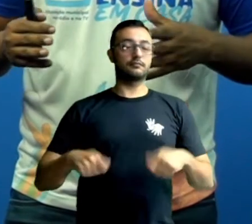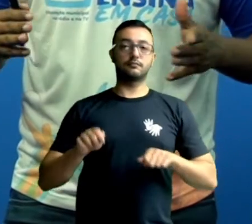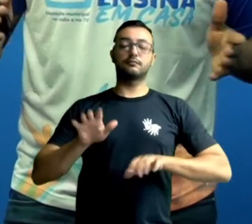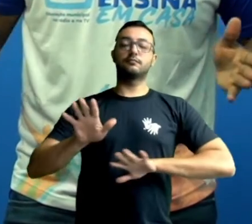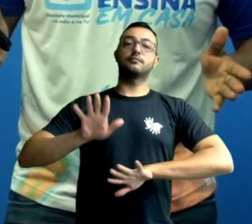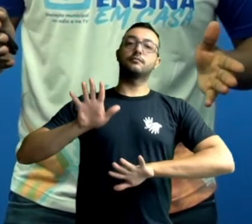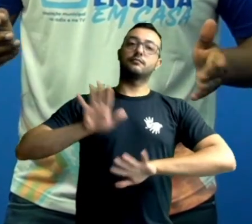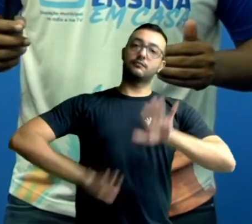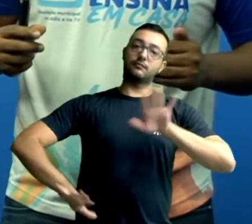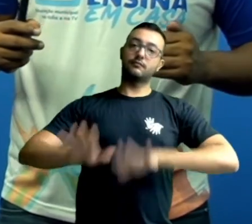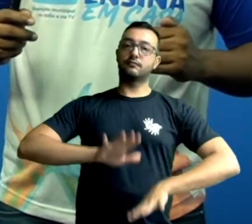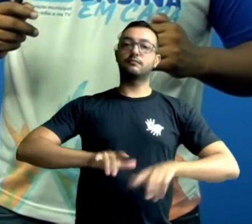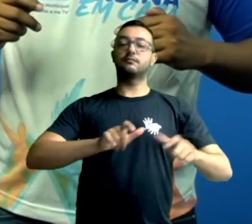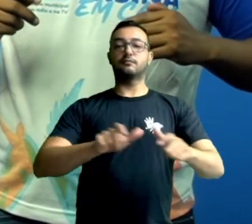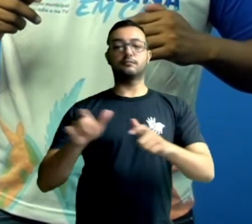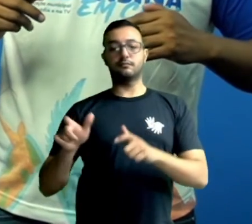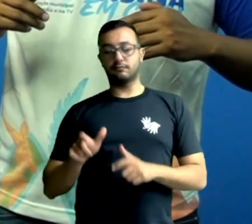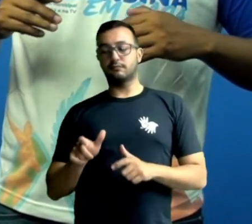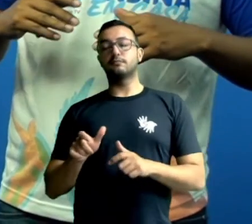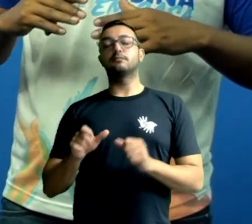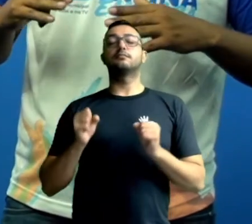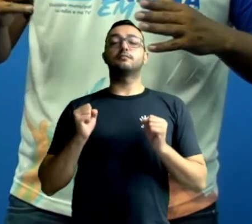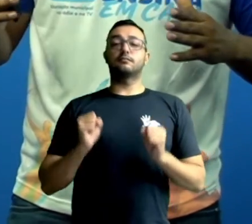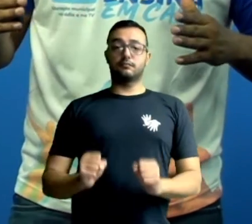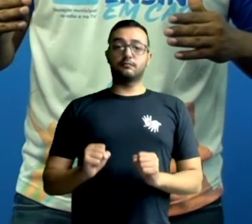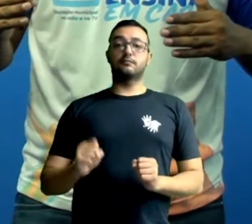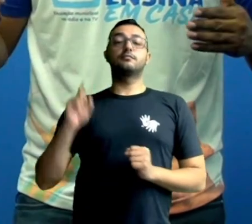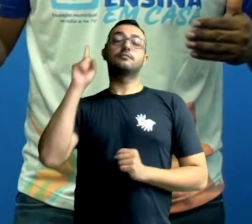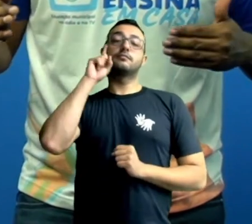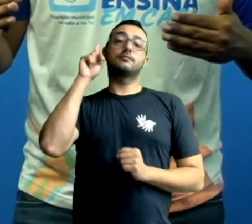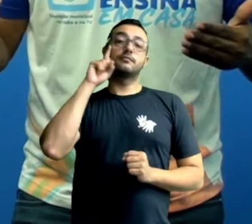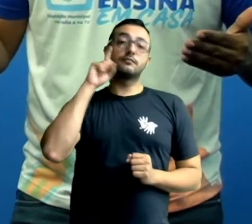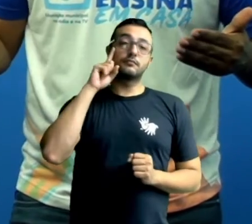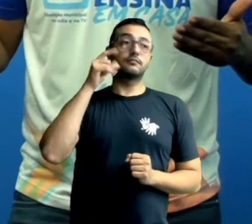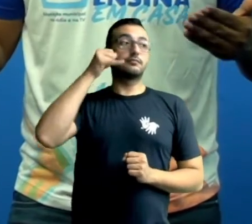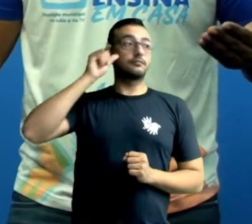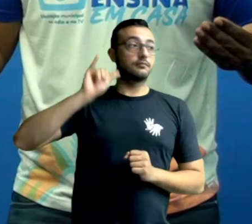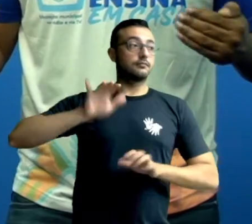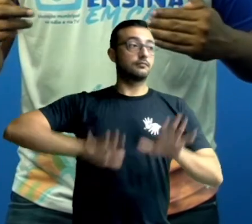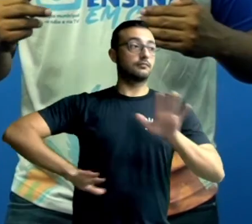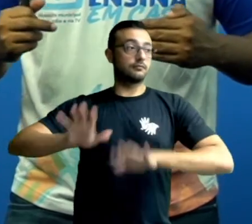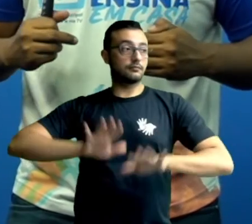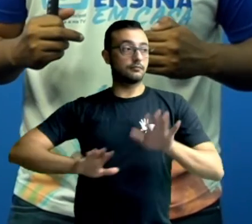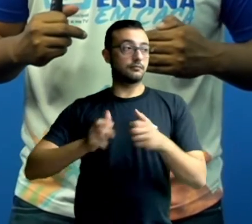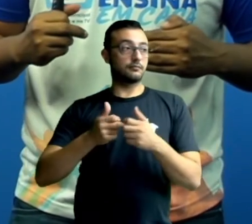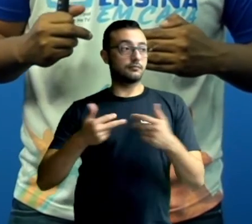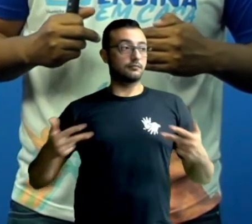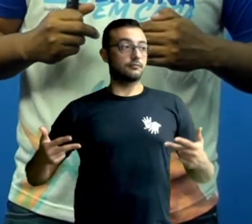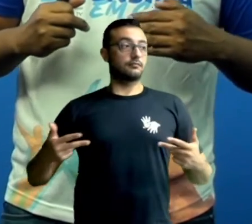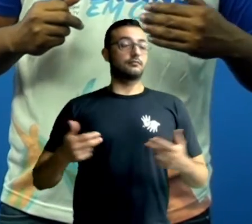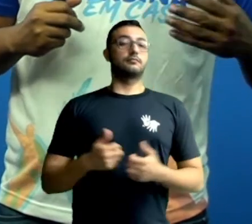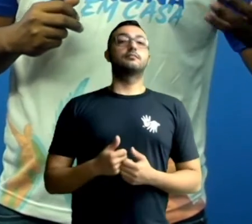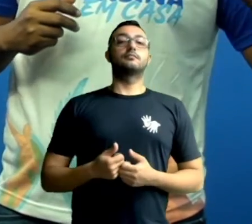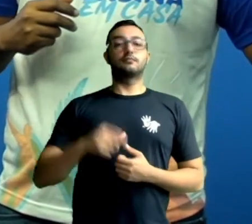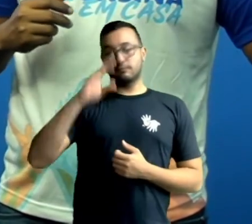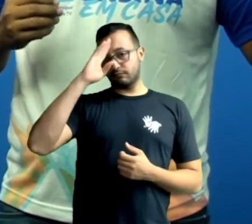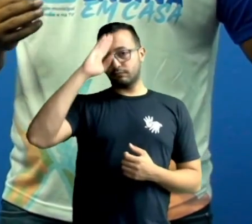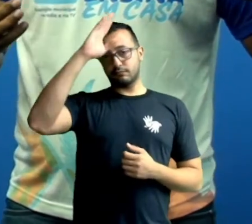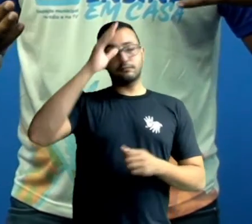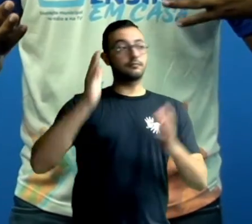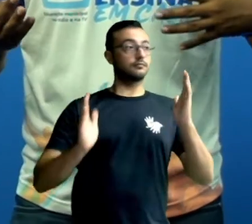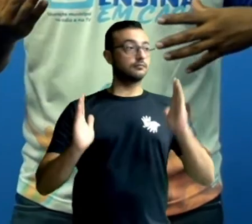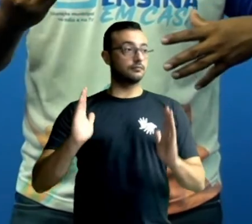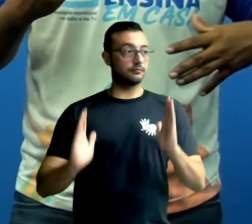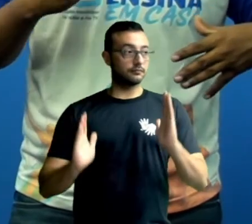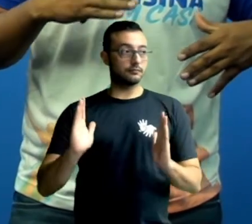do nosso espaço, em que nós possamos fazer que todo dia seja um dia de prevenção contra essas arboviroses, principalmente nesse